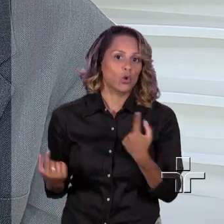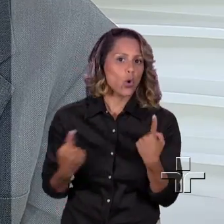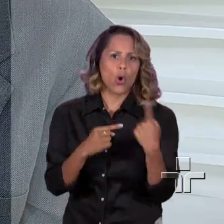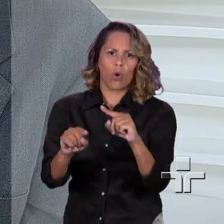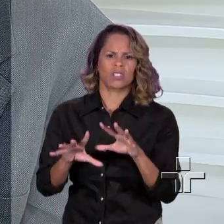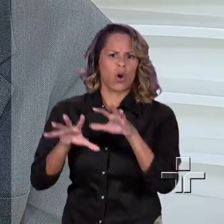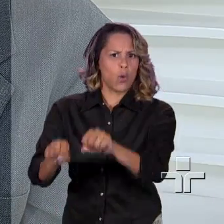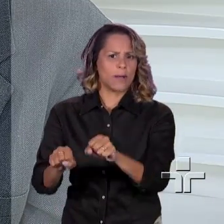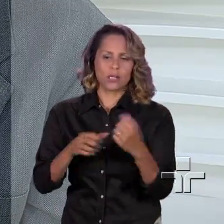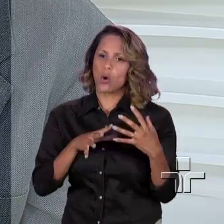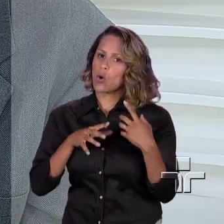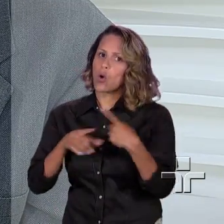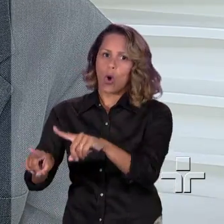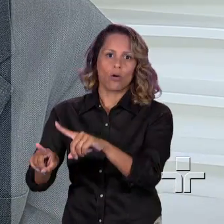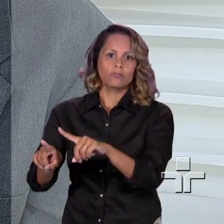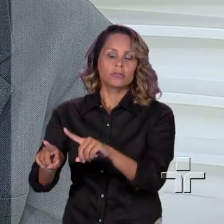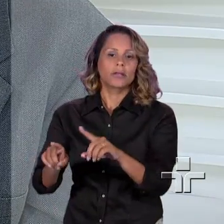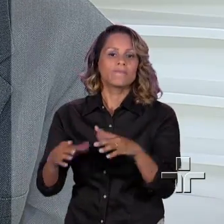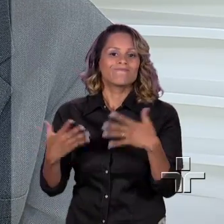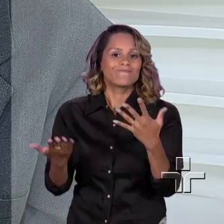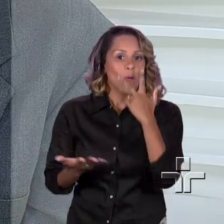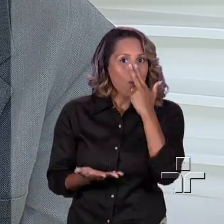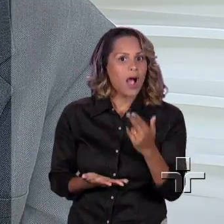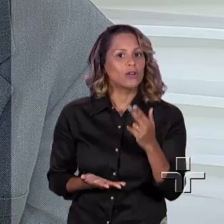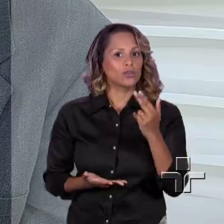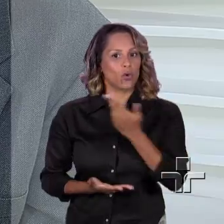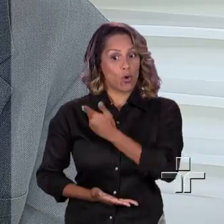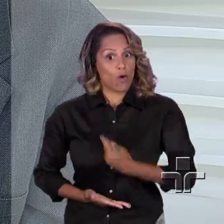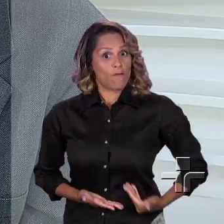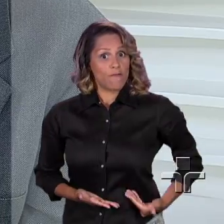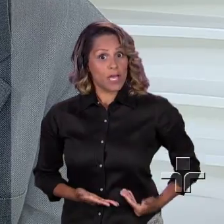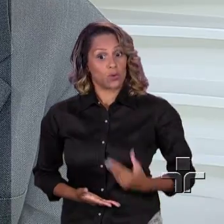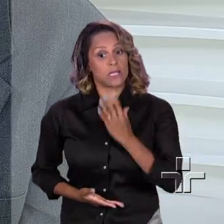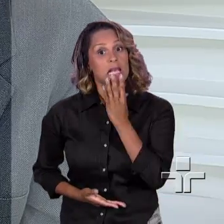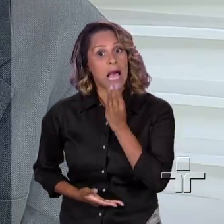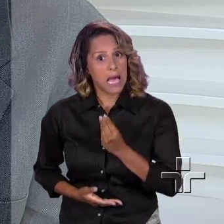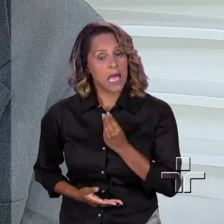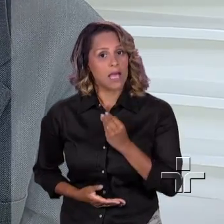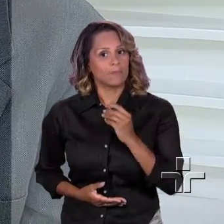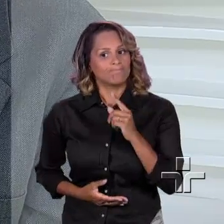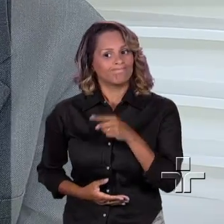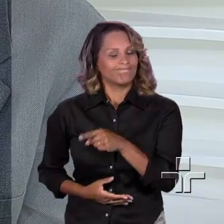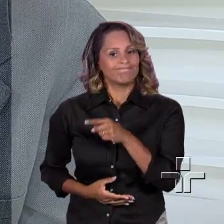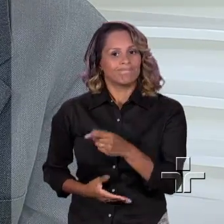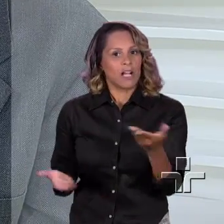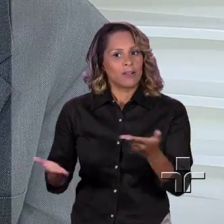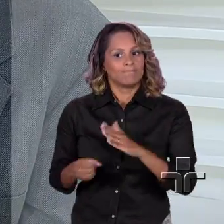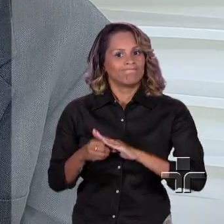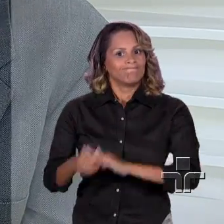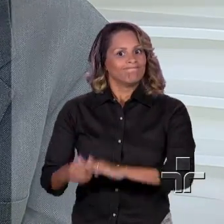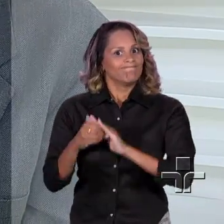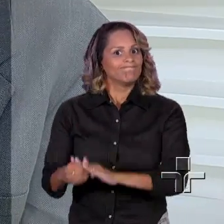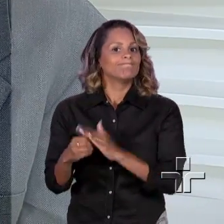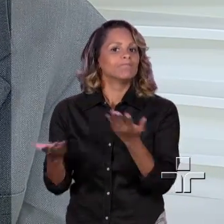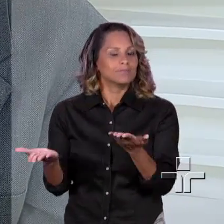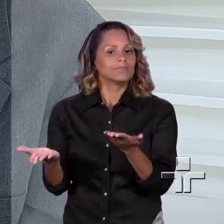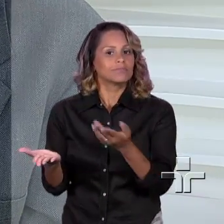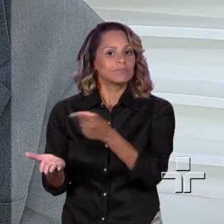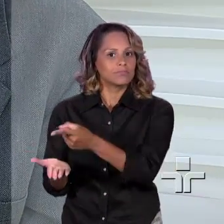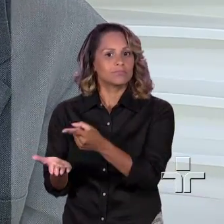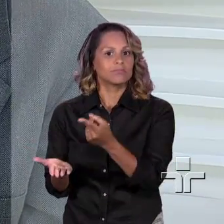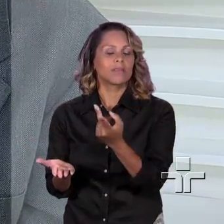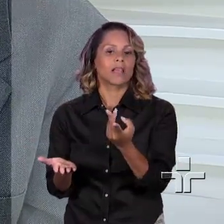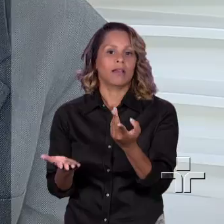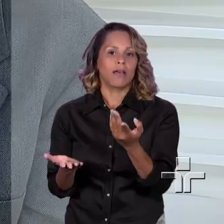o governo atual em Israel é um governo muito reacionário e condenável, como o meu governo nos